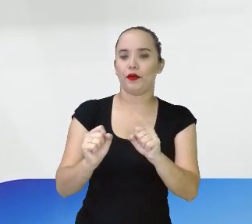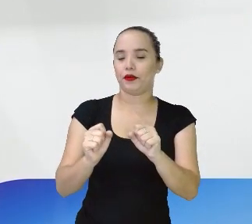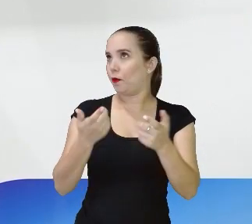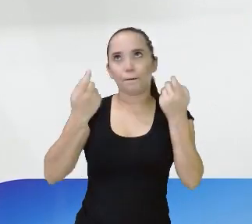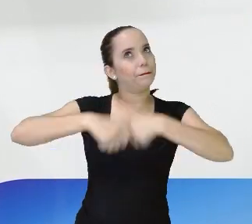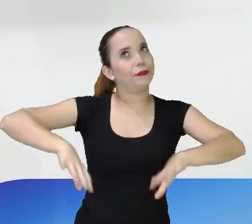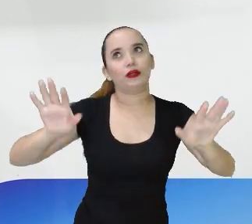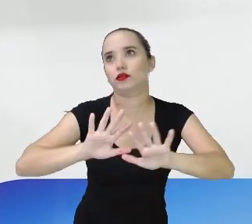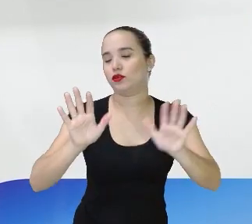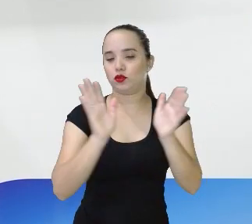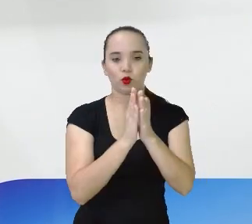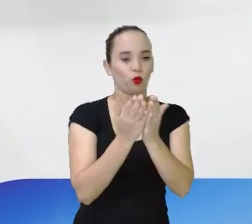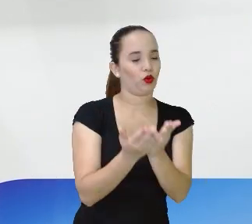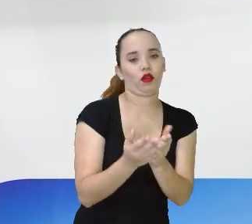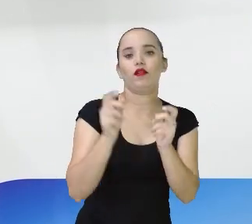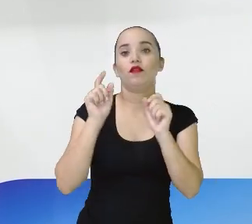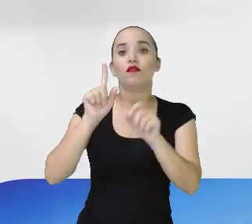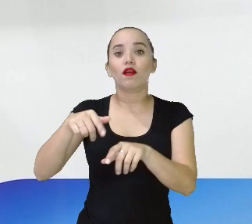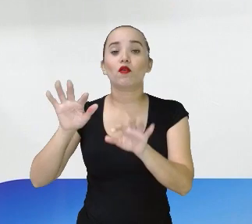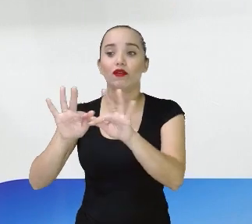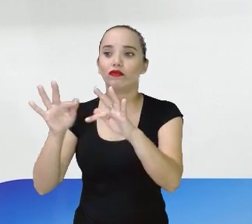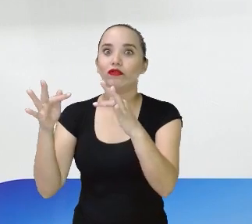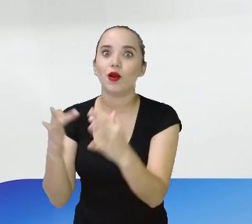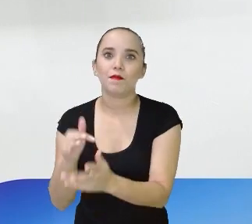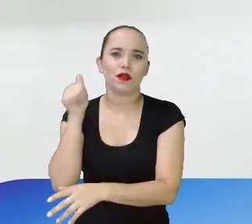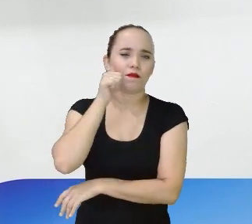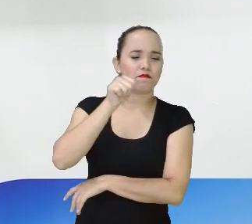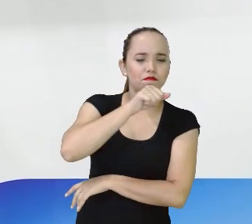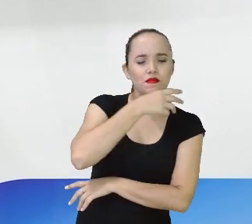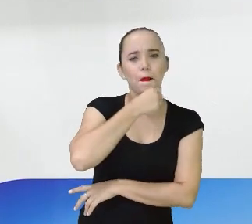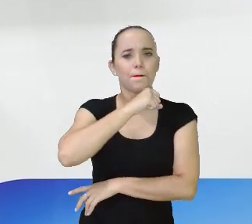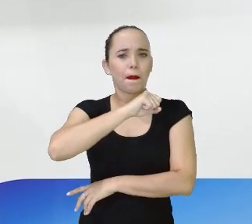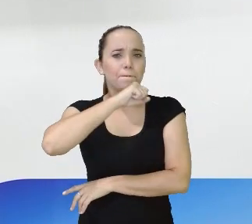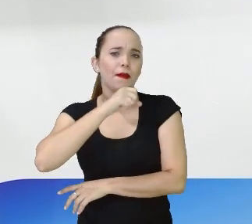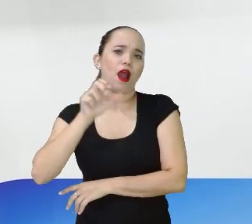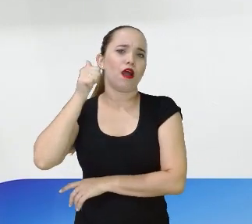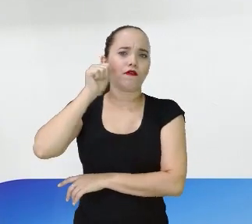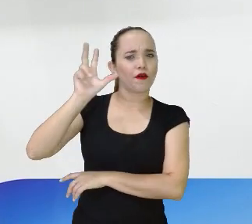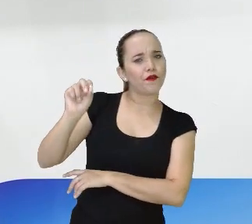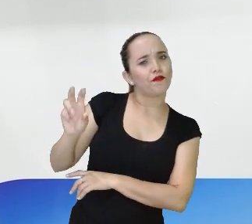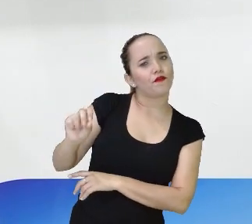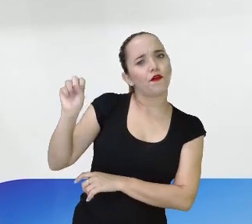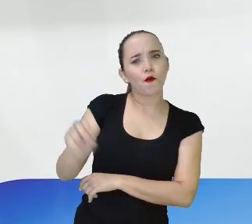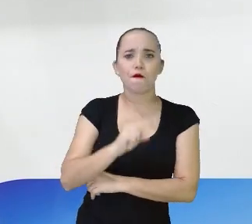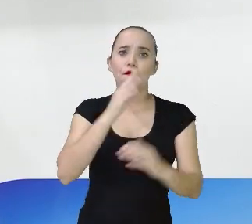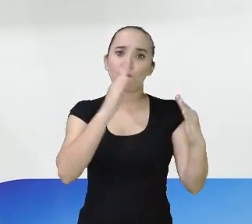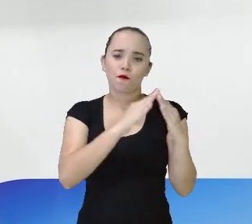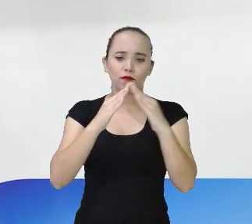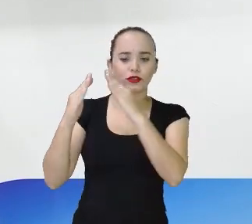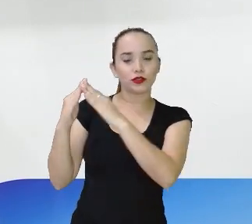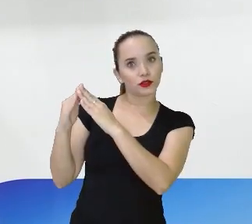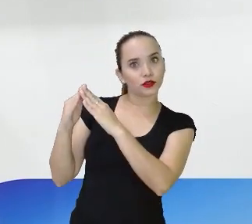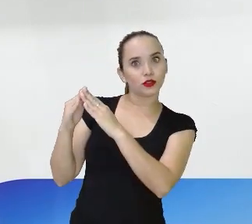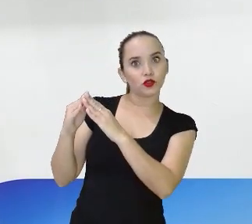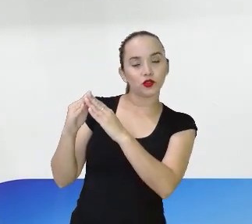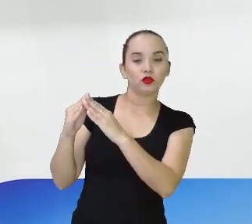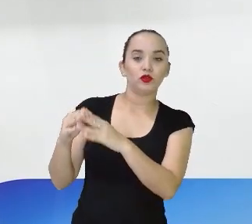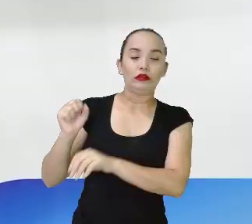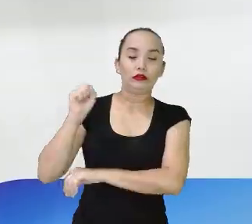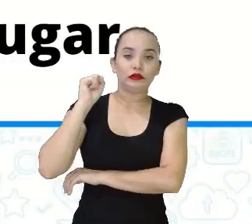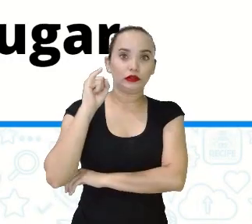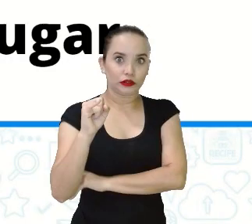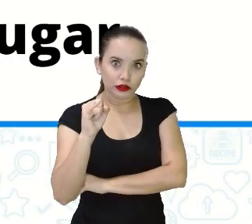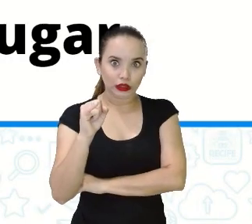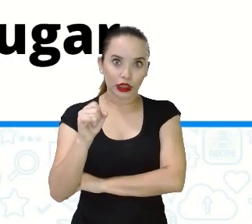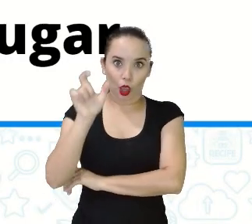livro, é com a mamãe, com o papai, com a vovó, com quem você mora, ou com um vizinho. Pesquise aí se ele